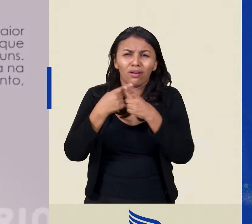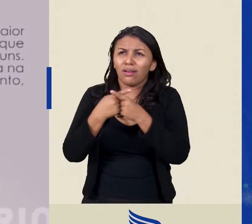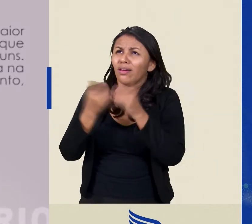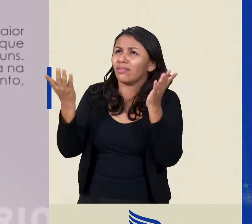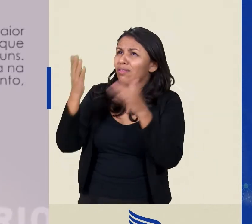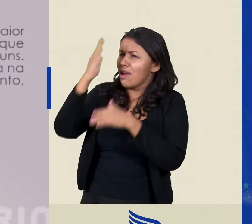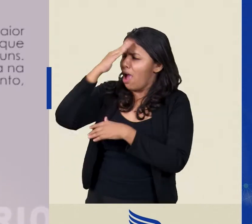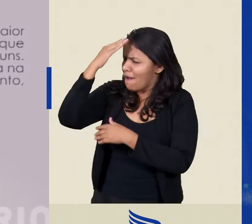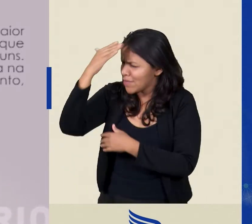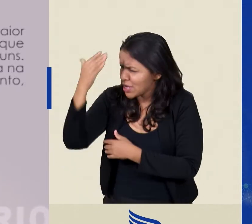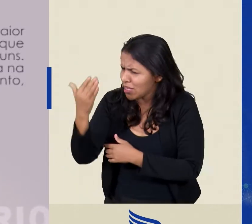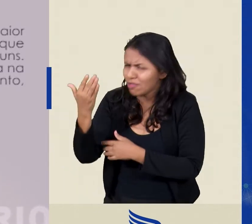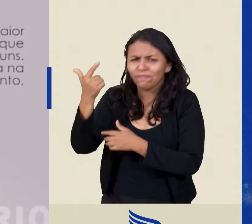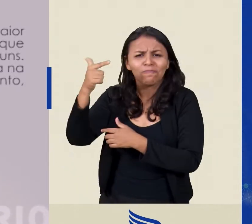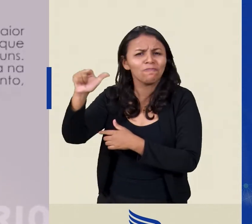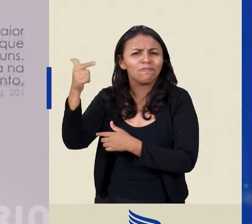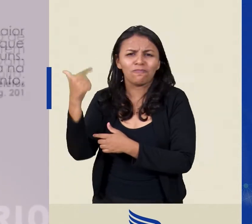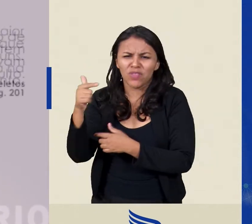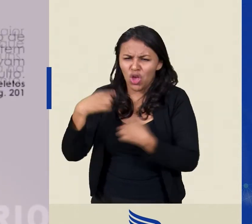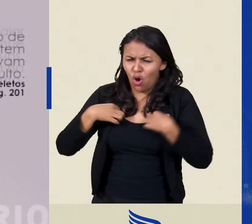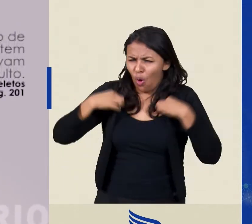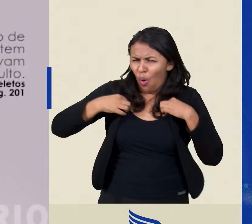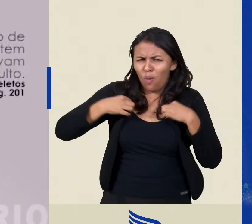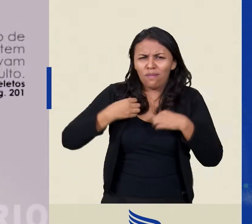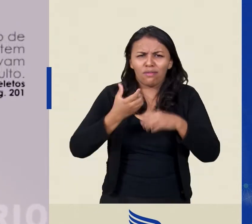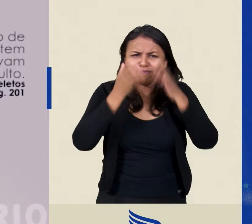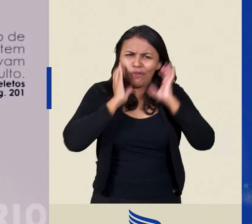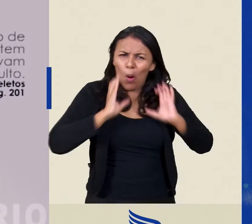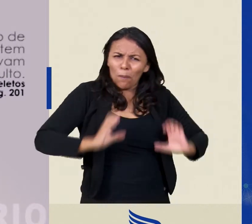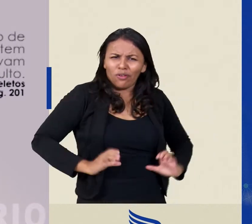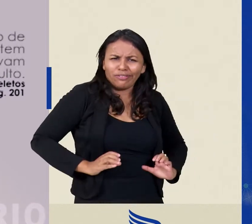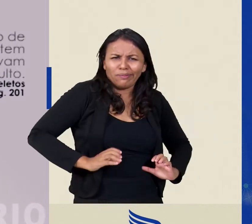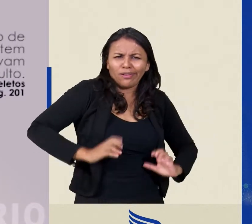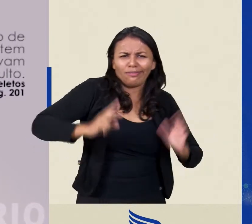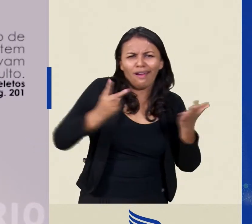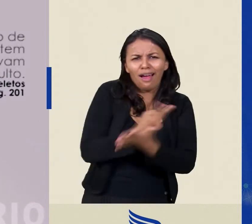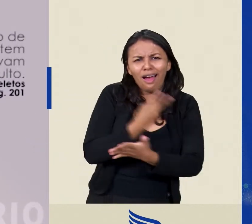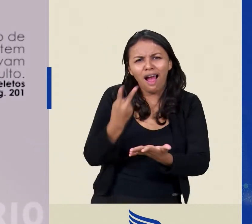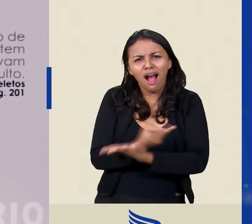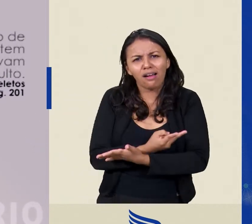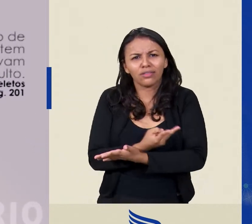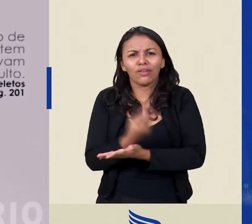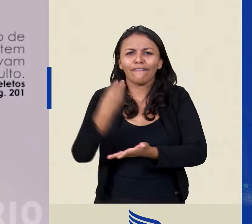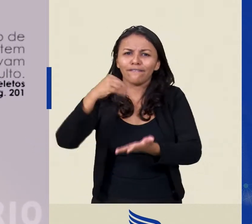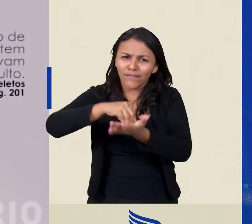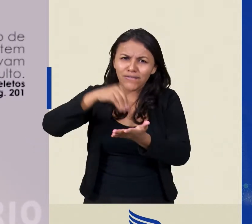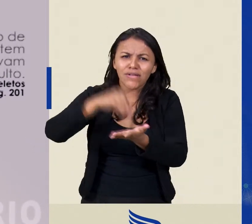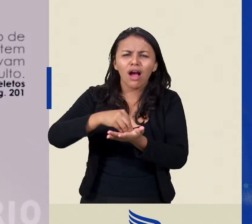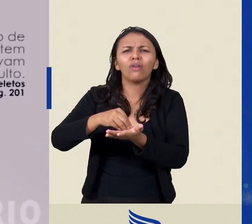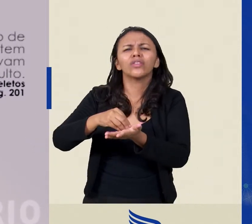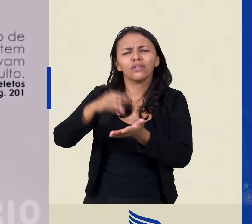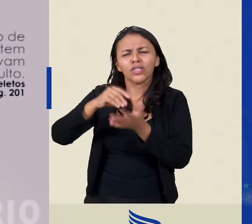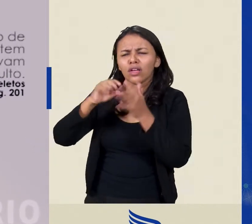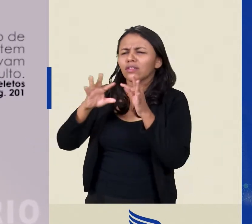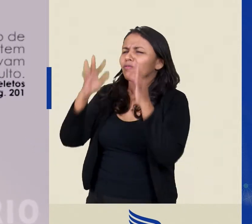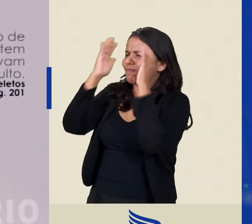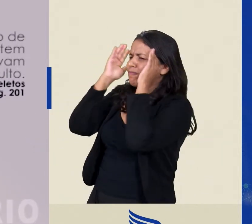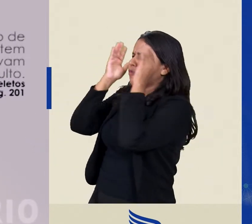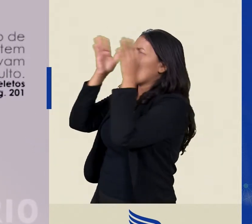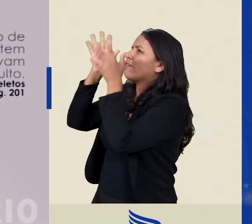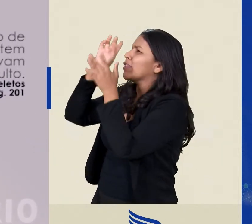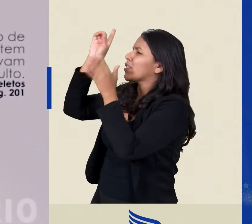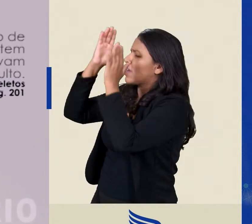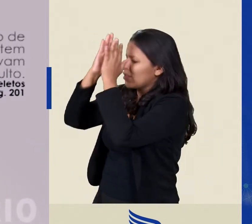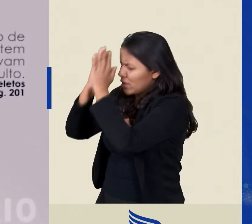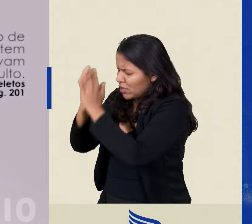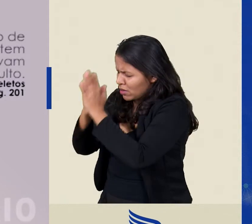na atitude, no traje e comportamento e sua falta de verdadeiro espírito de devoção, Deus